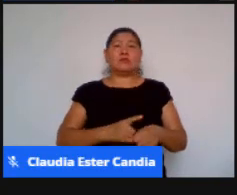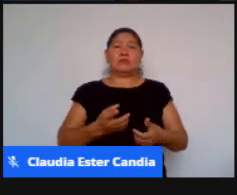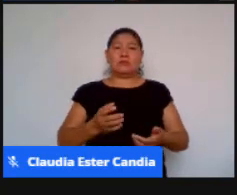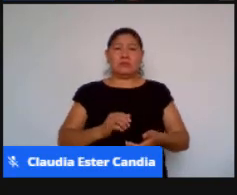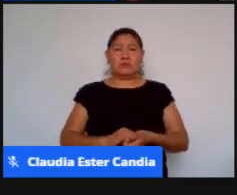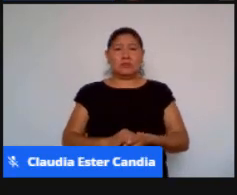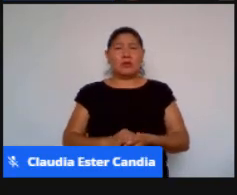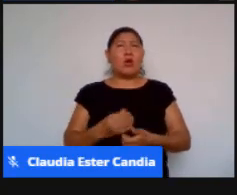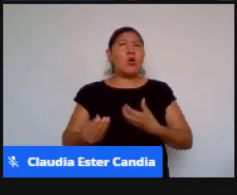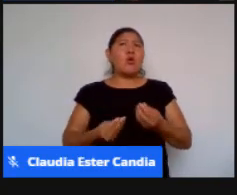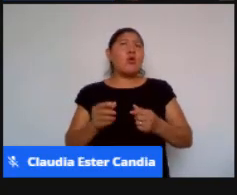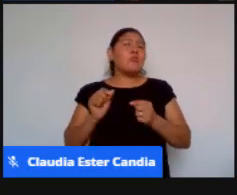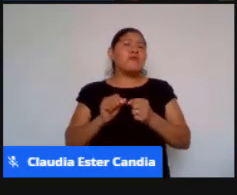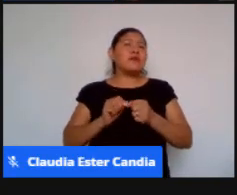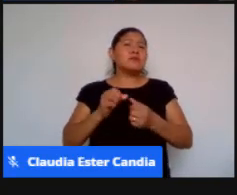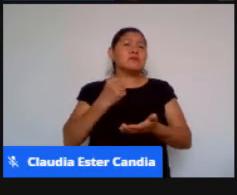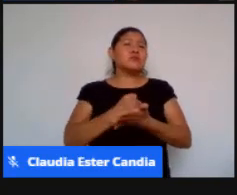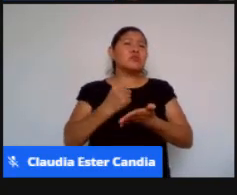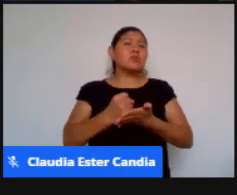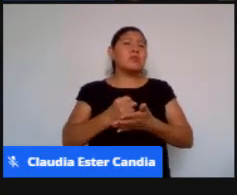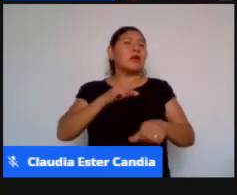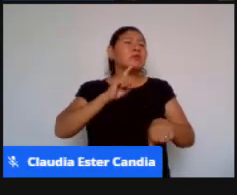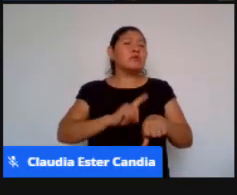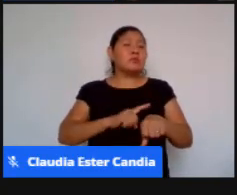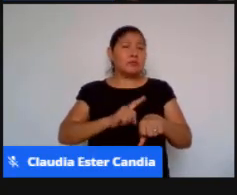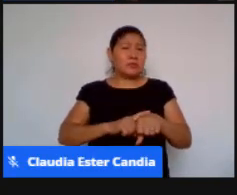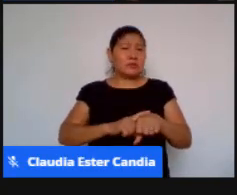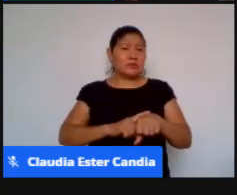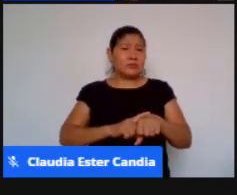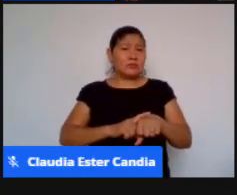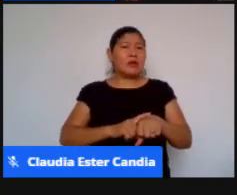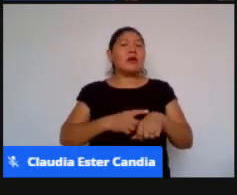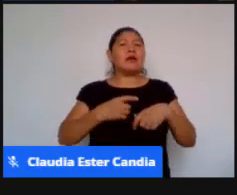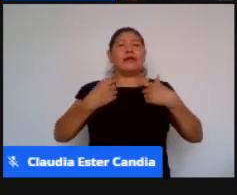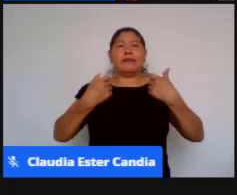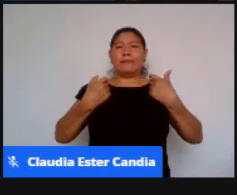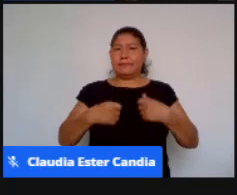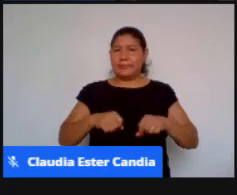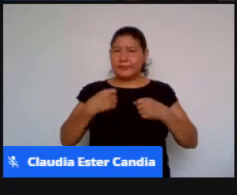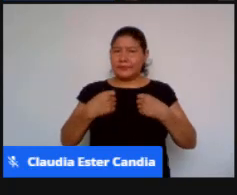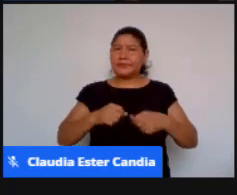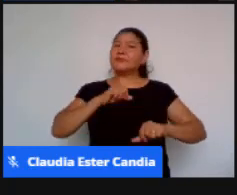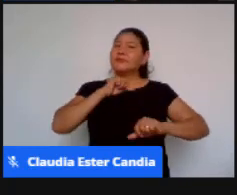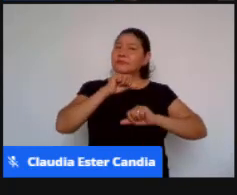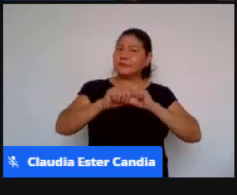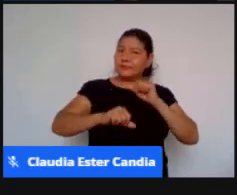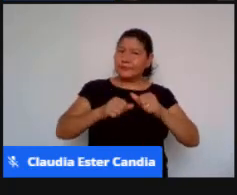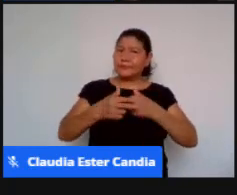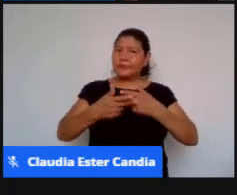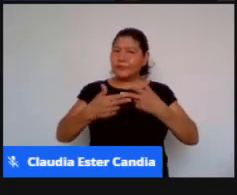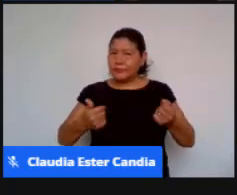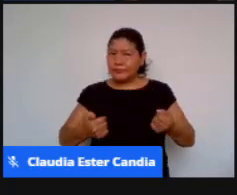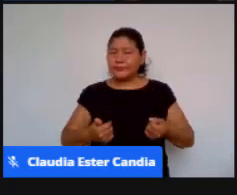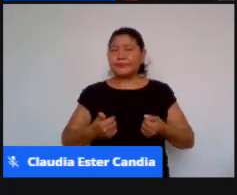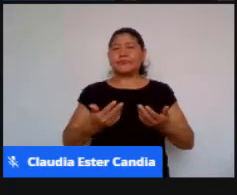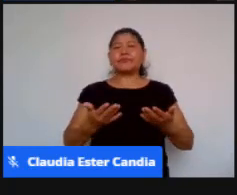construímos esse documento? Então, a gente tem que priorizar algumas coisas. Então, isso que aqui é importante vocês